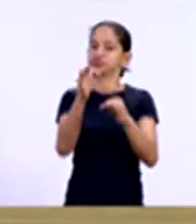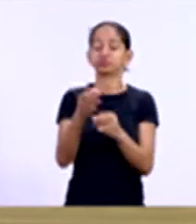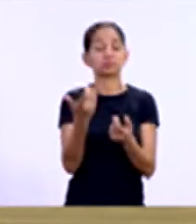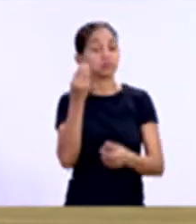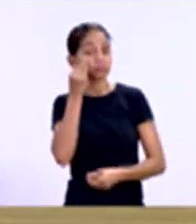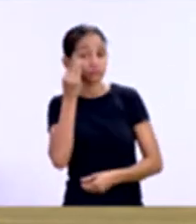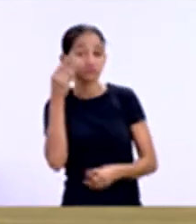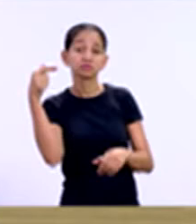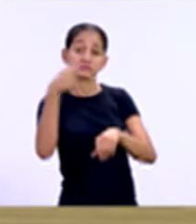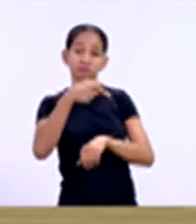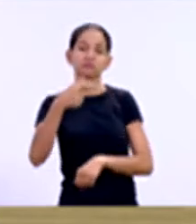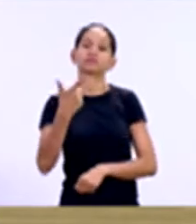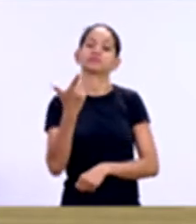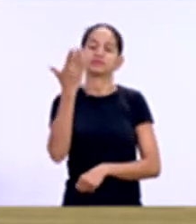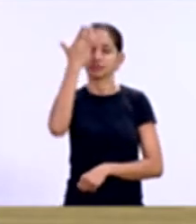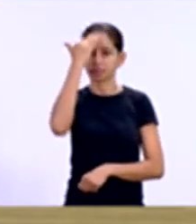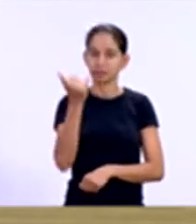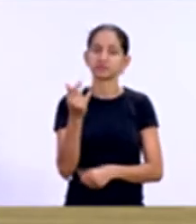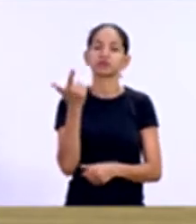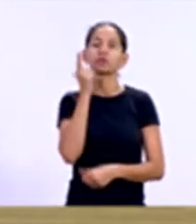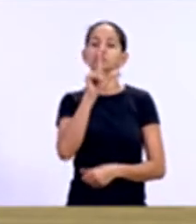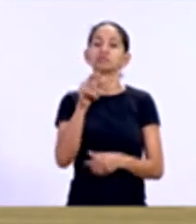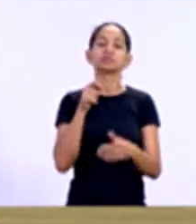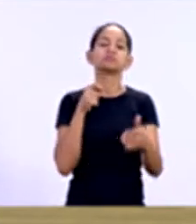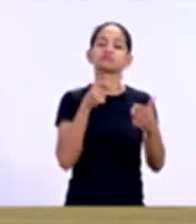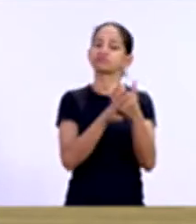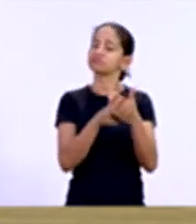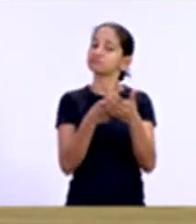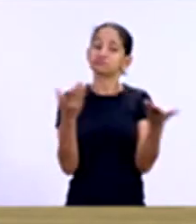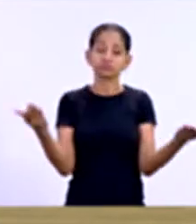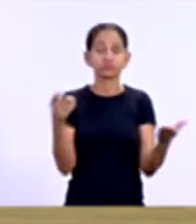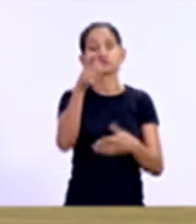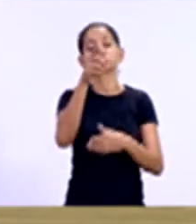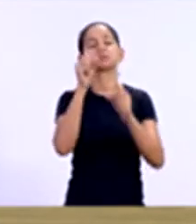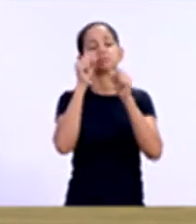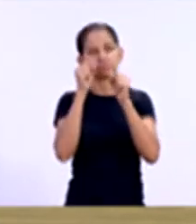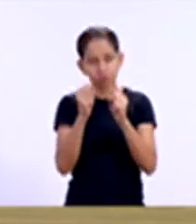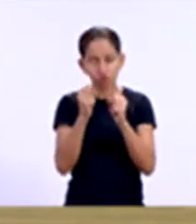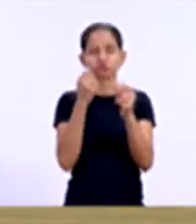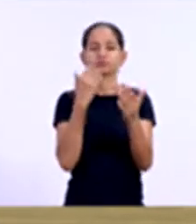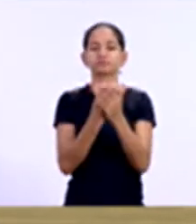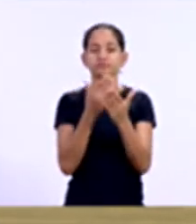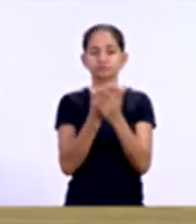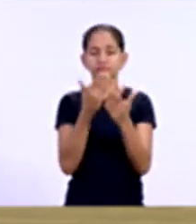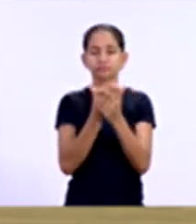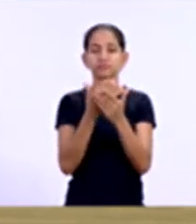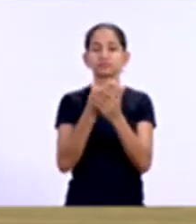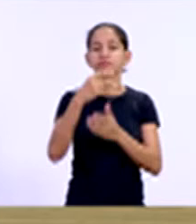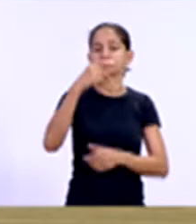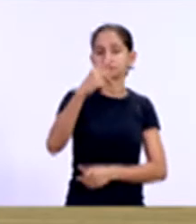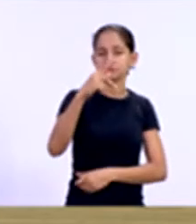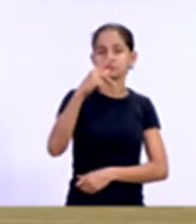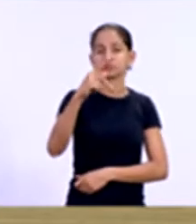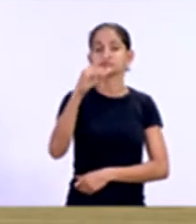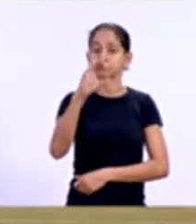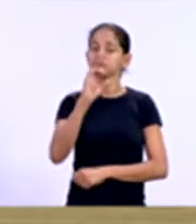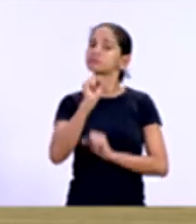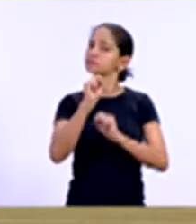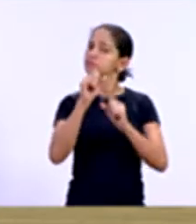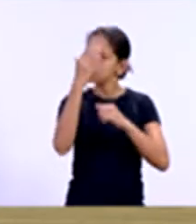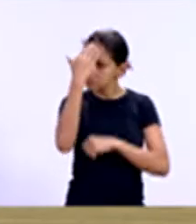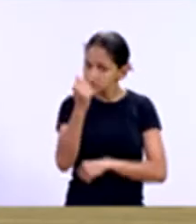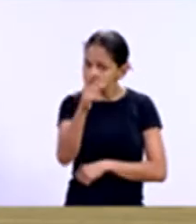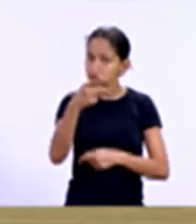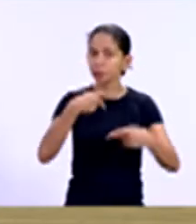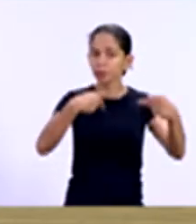conseguir o seu recurso. Então, estude a legislação, estude o PPC do curso, né? Ele é disponibilizado, o PPC do curso,